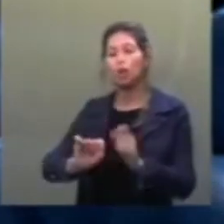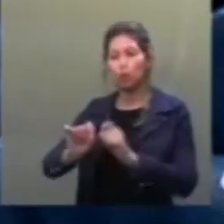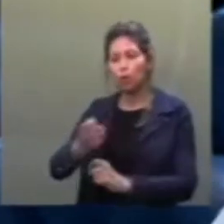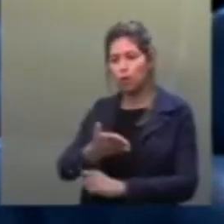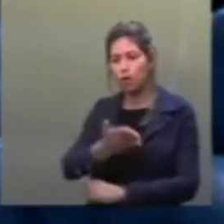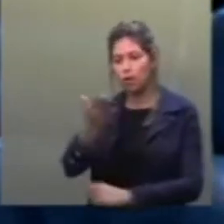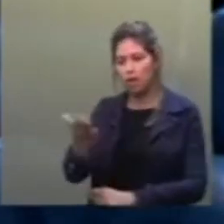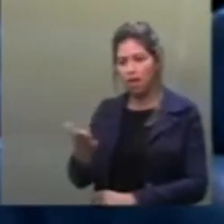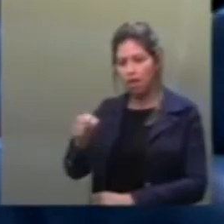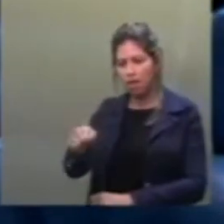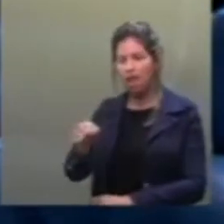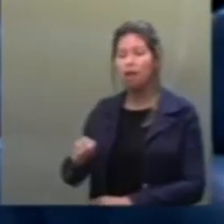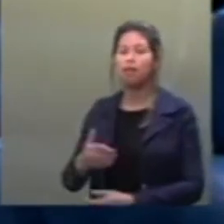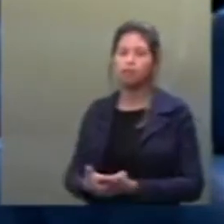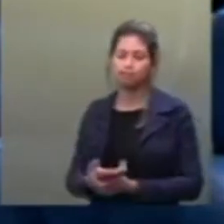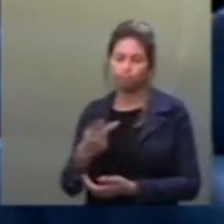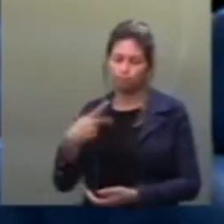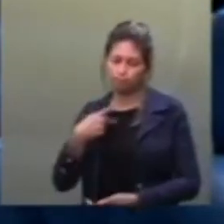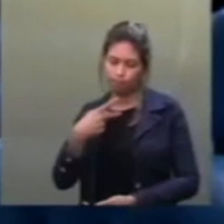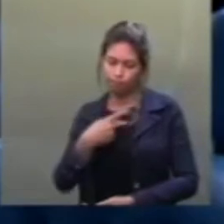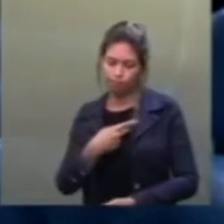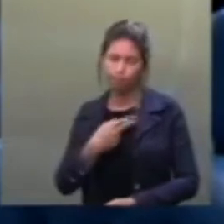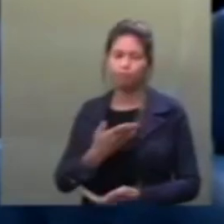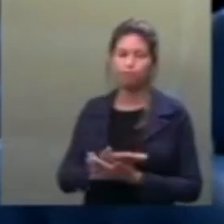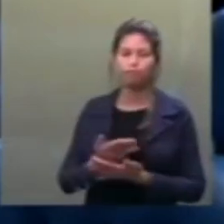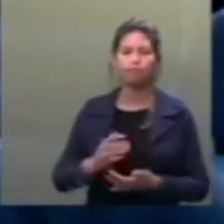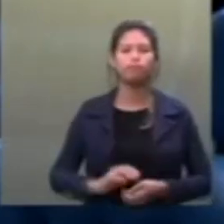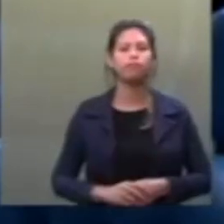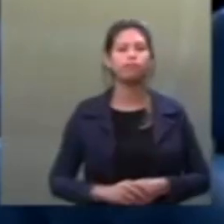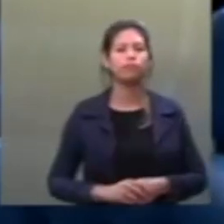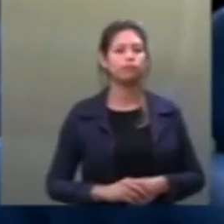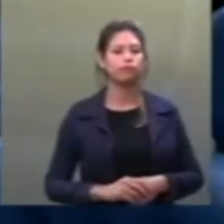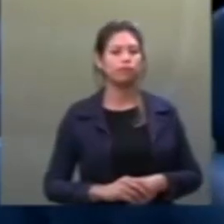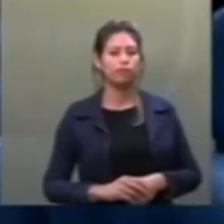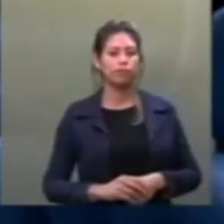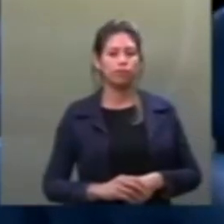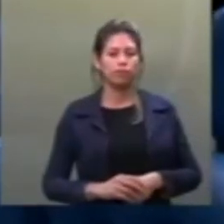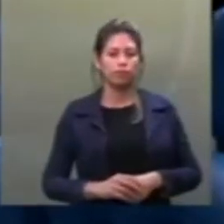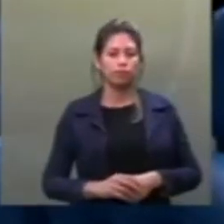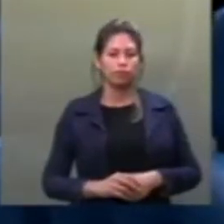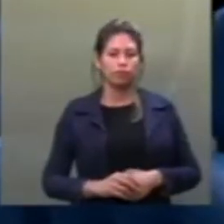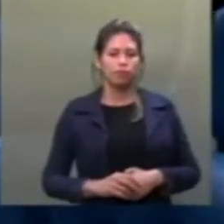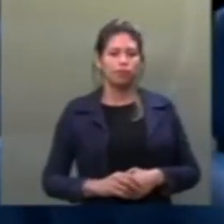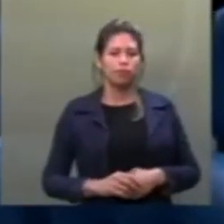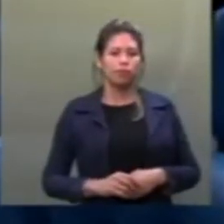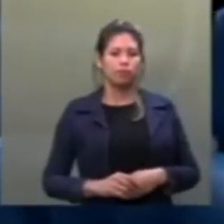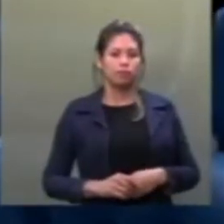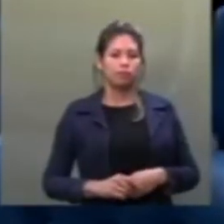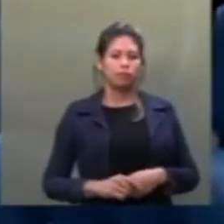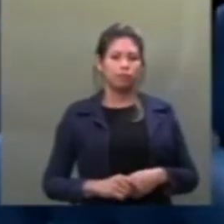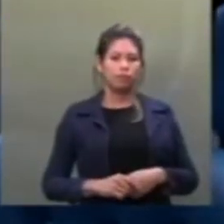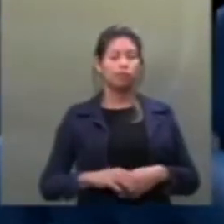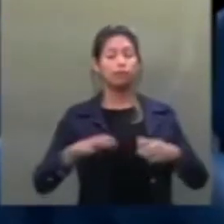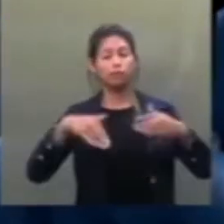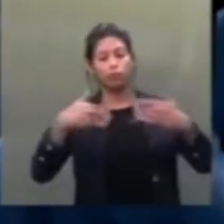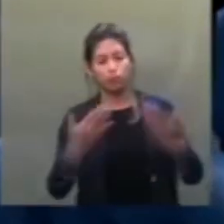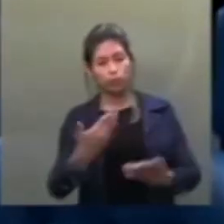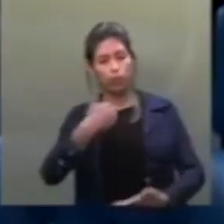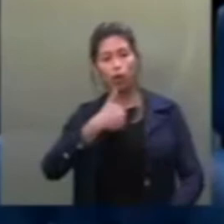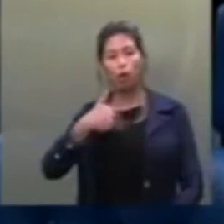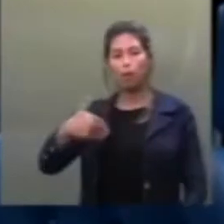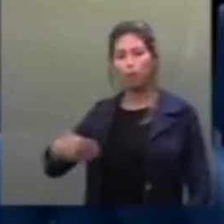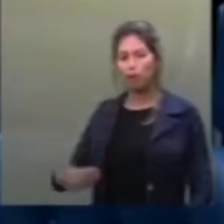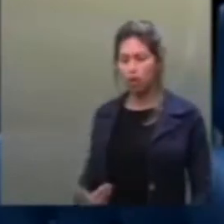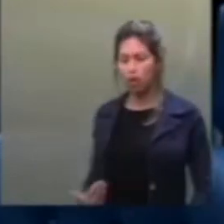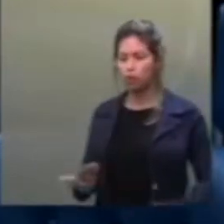Pastor Francisco Alves Ribeiro Sá o seu presidente retornamos Hoje os trabalhos